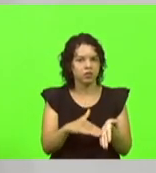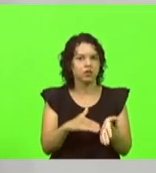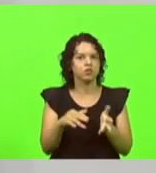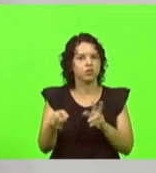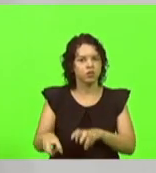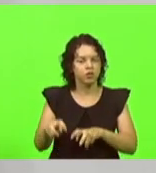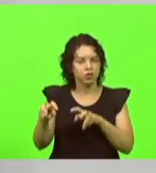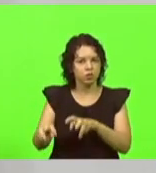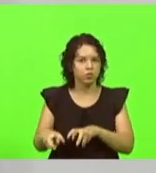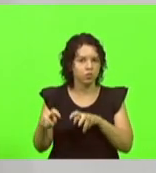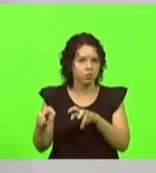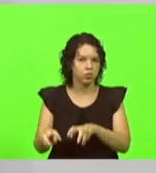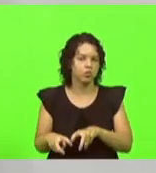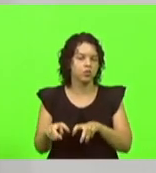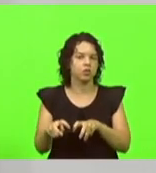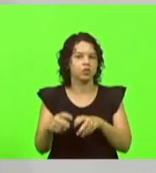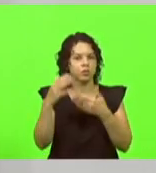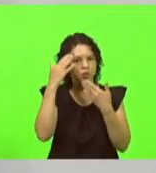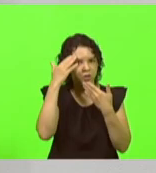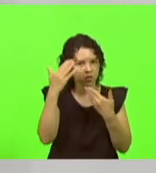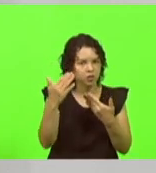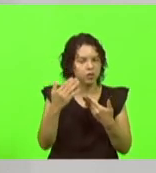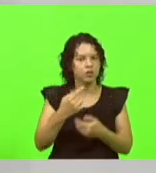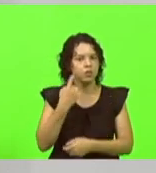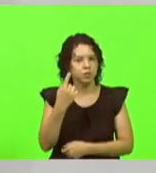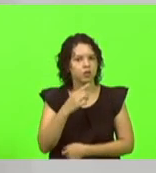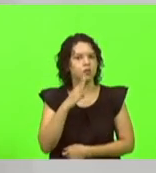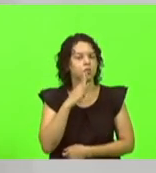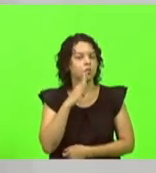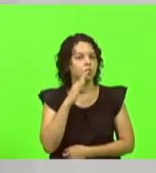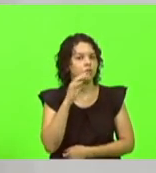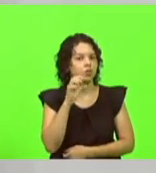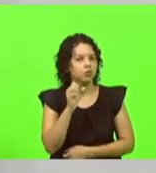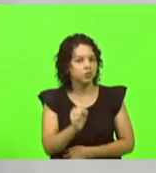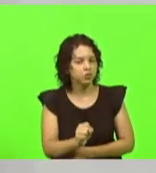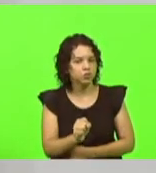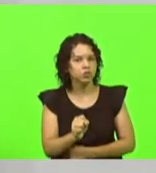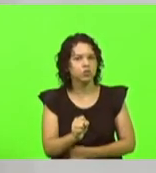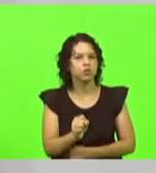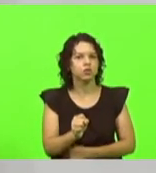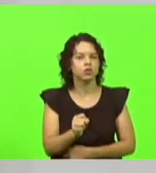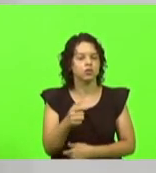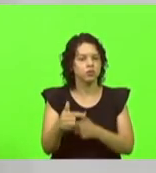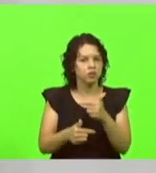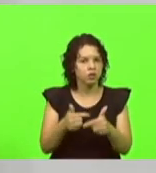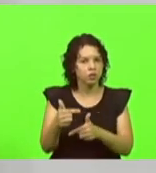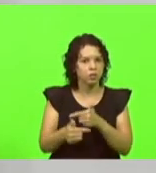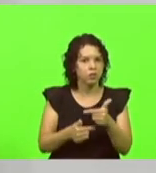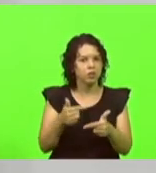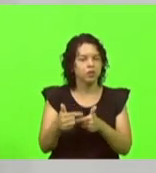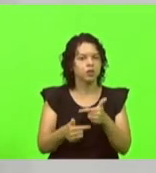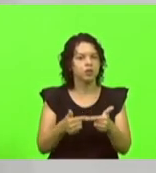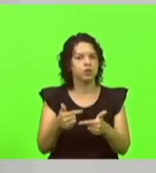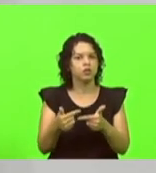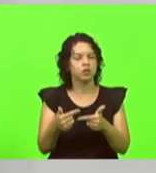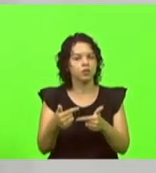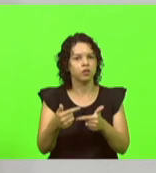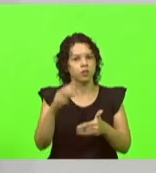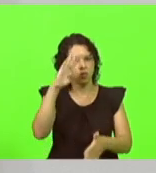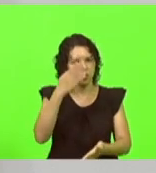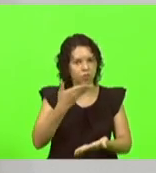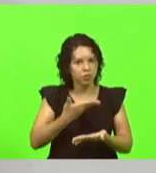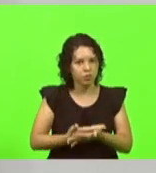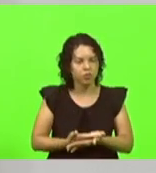Agricultura. Obrigado, deputado Bruno Souza, pelo seu trabalho. Obrigado pela confiança que depositou em